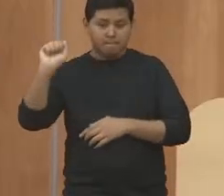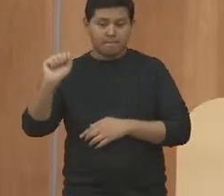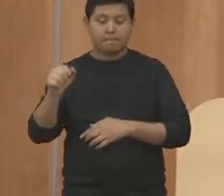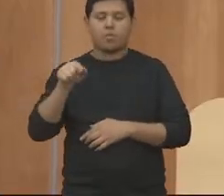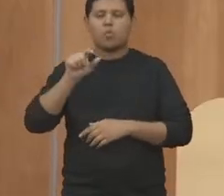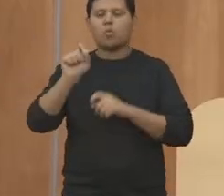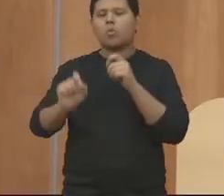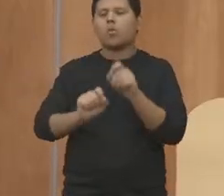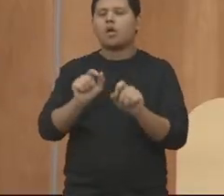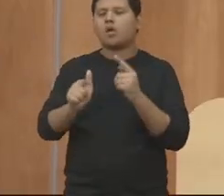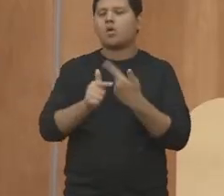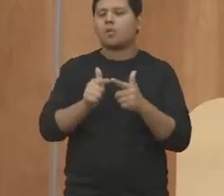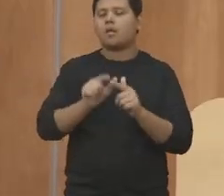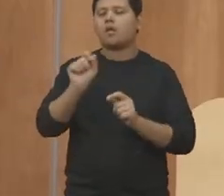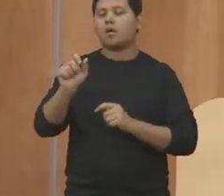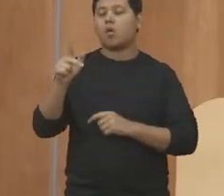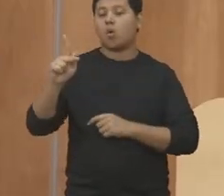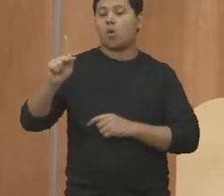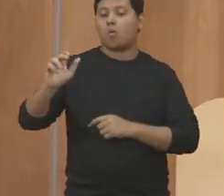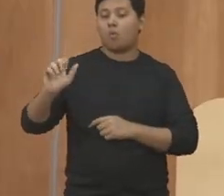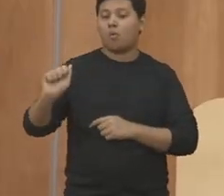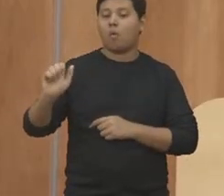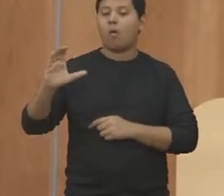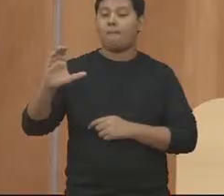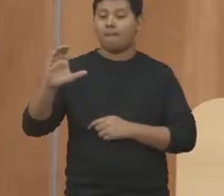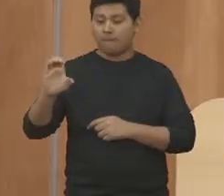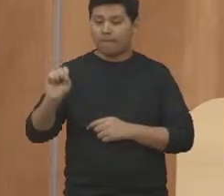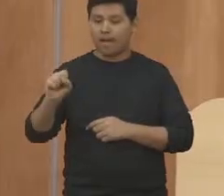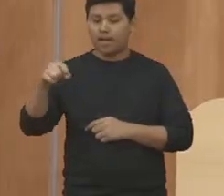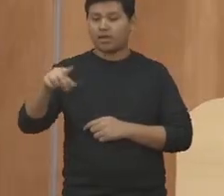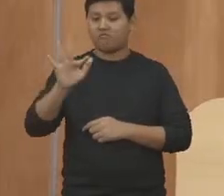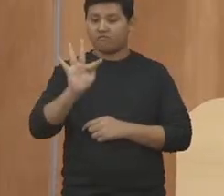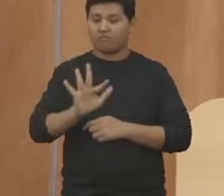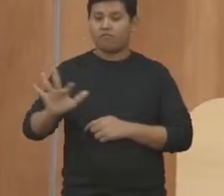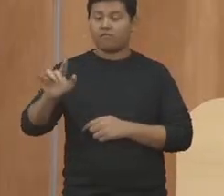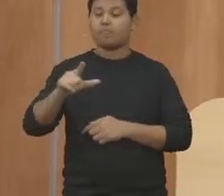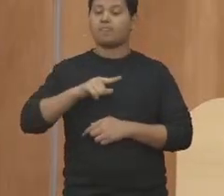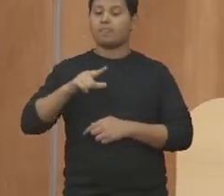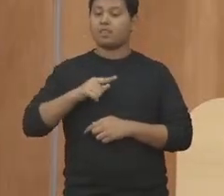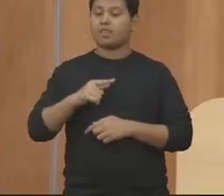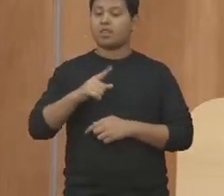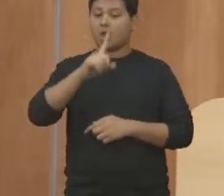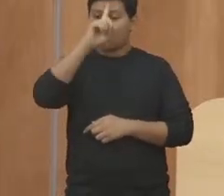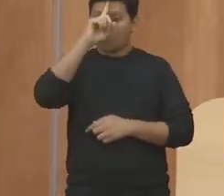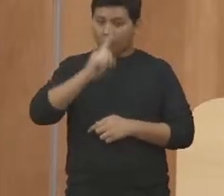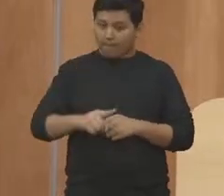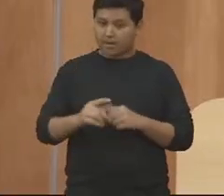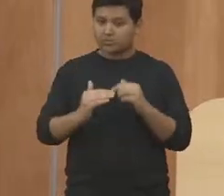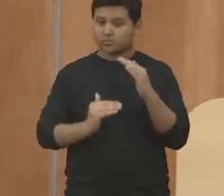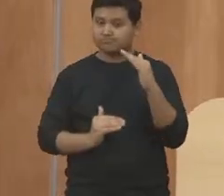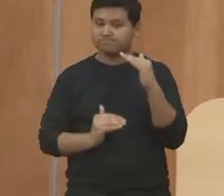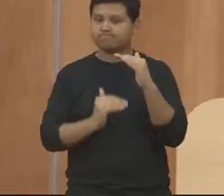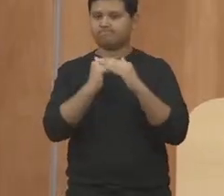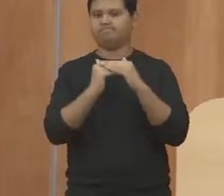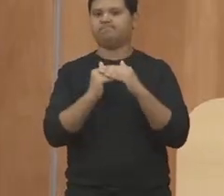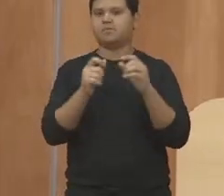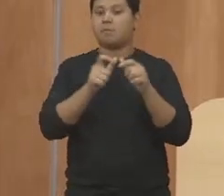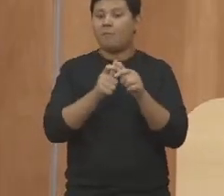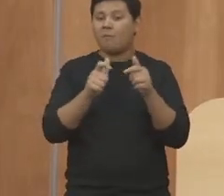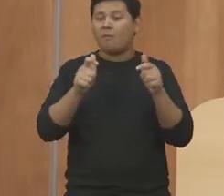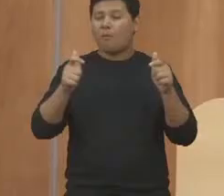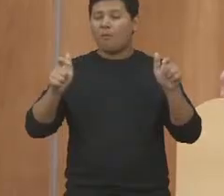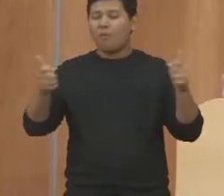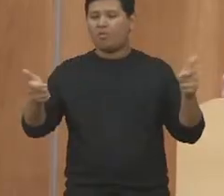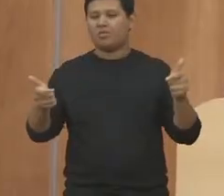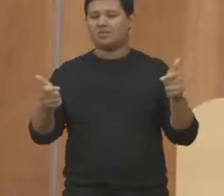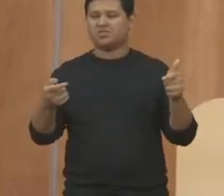município é que o pacto federativo neste país, o município ele tem uma quantidade de obrigações muito grande diante da